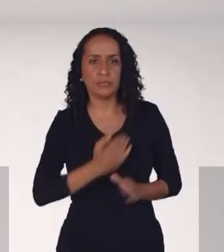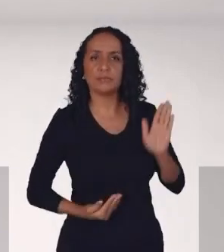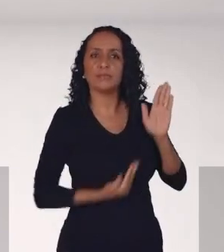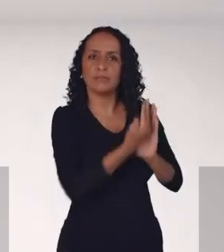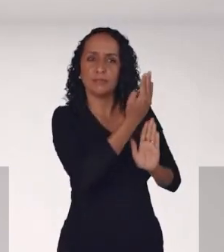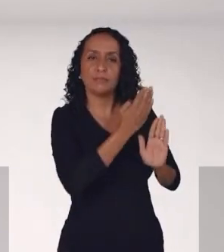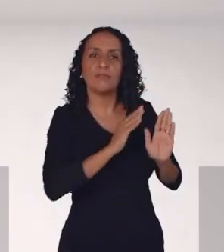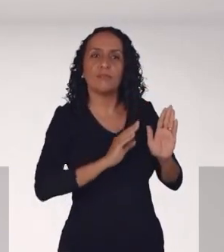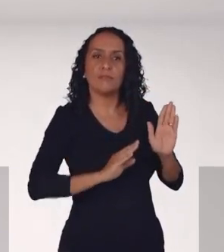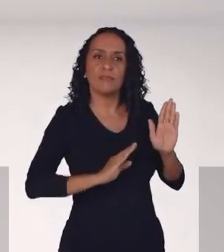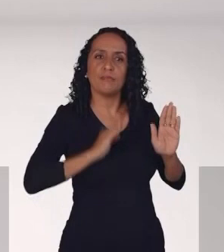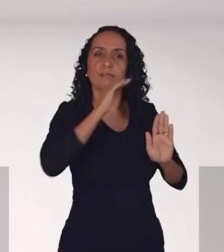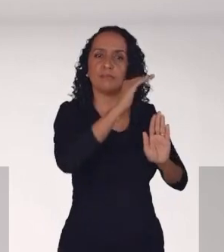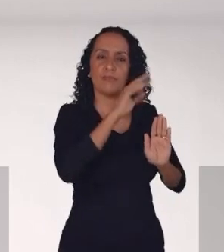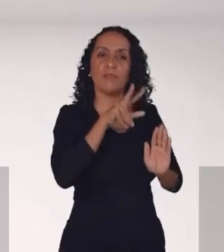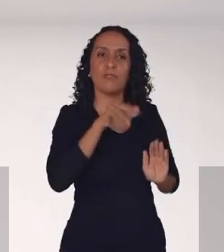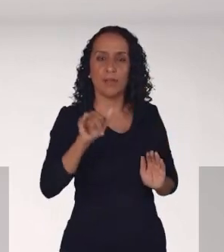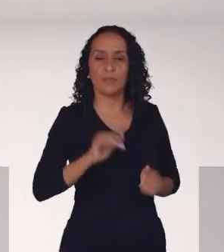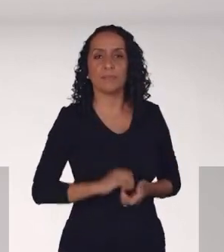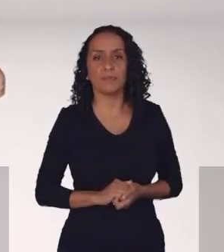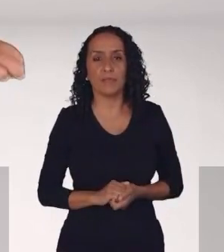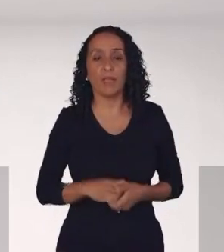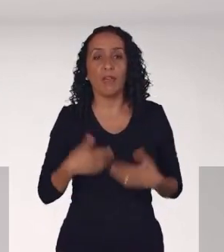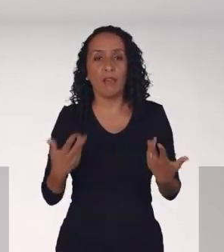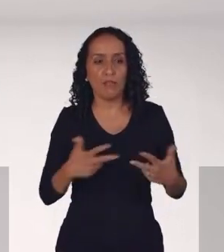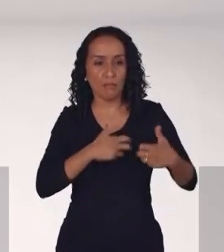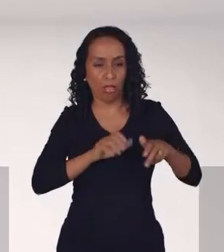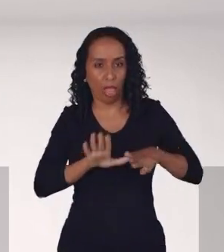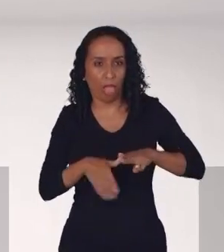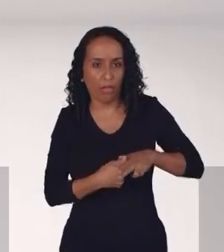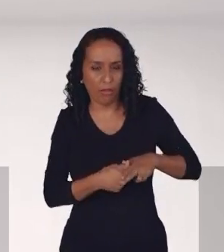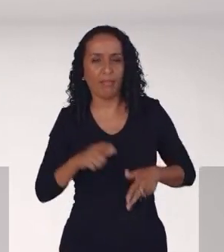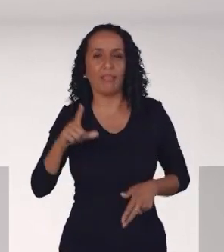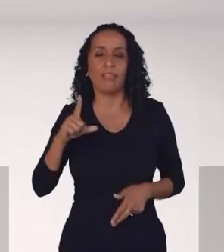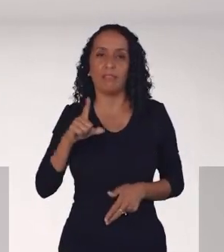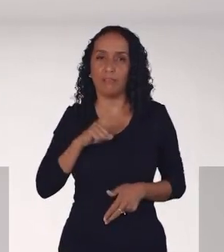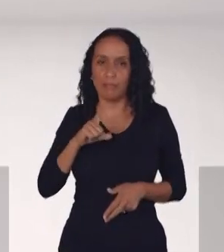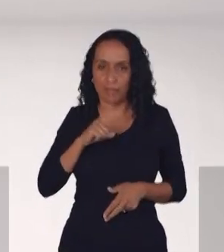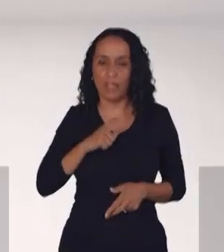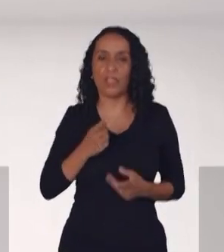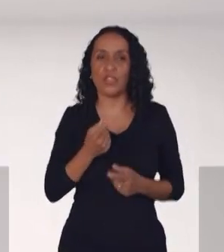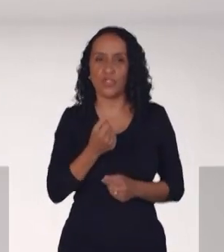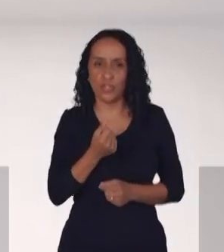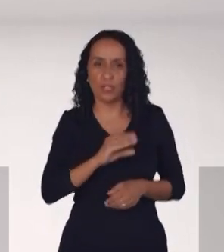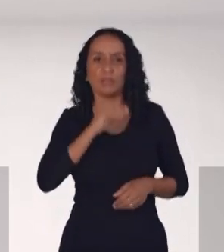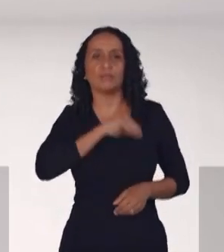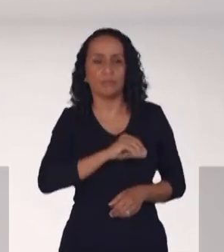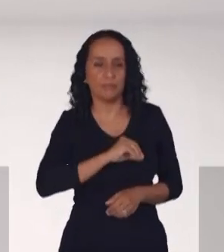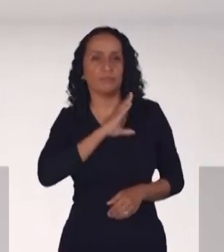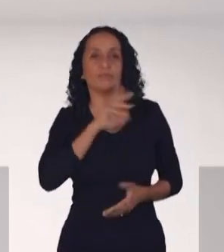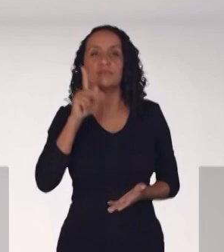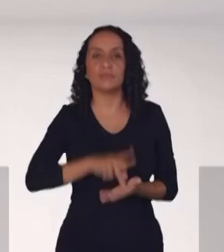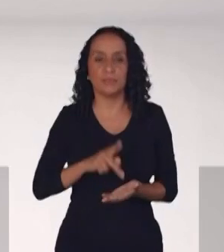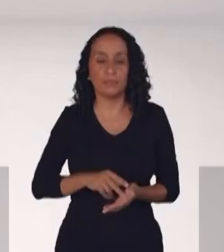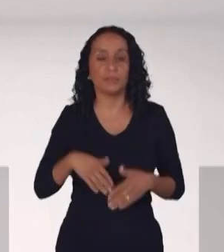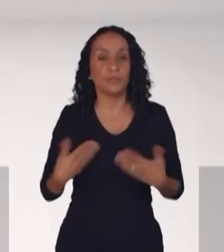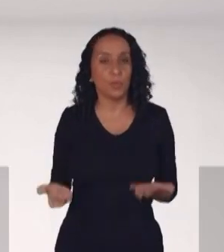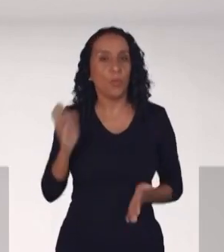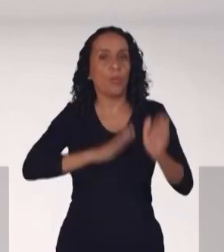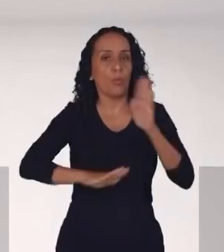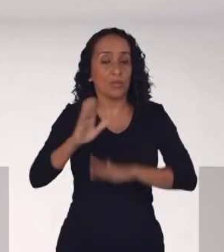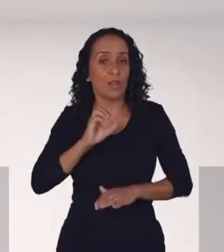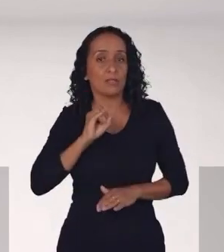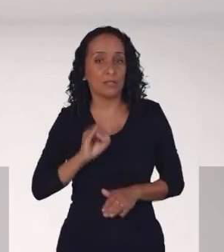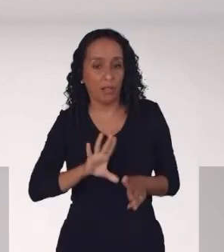mínimo acima da inflação. Até porque, sem a corrupção da Petrobras, sobra dinheiro para aumentar o salário mínimo de